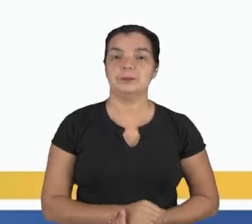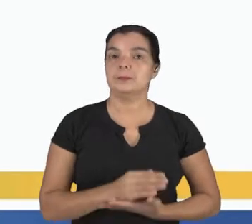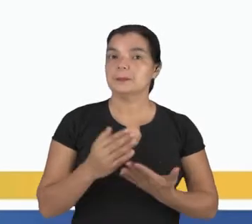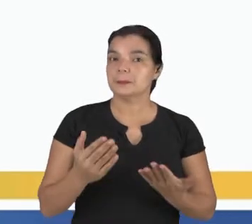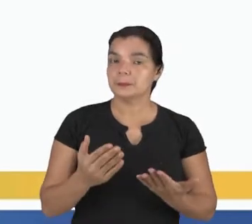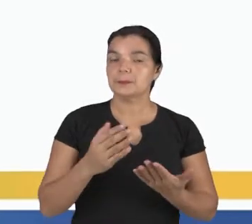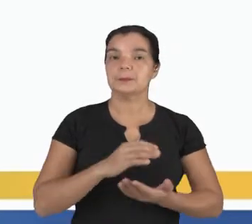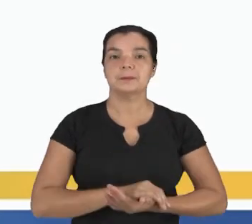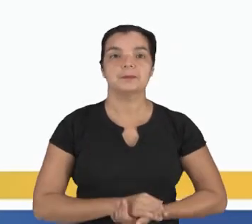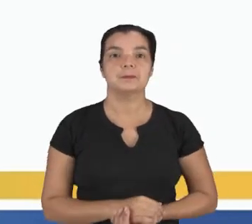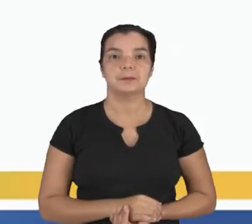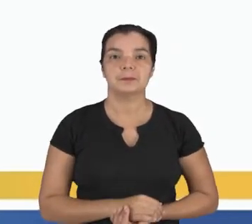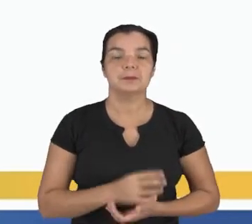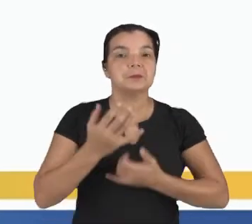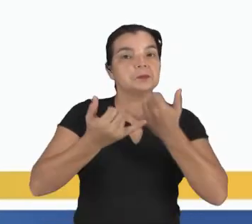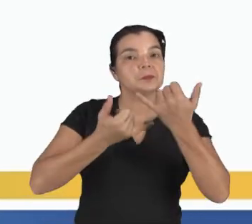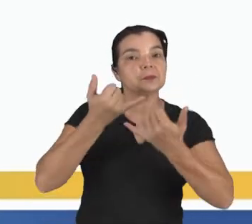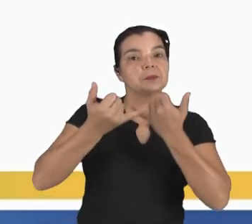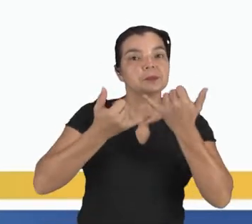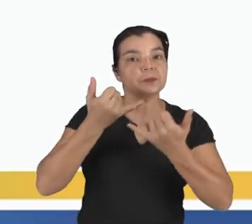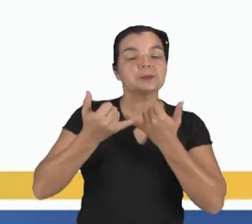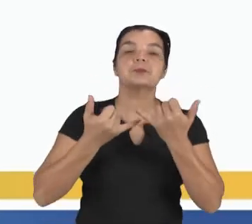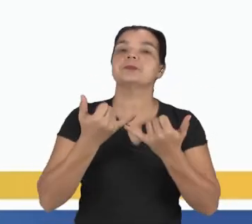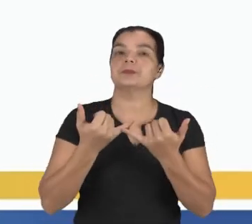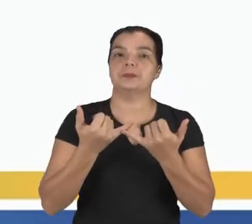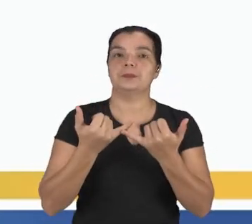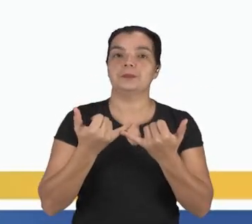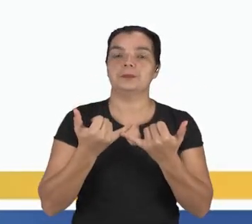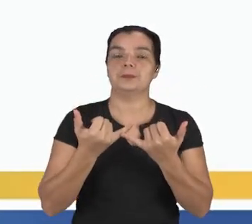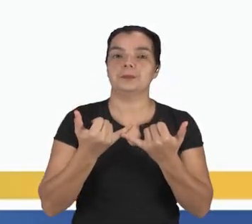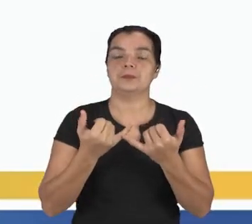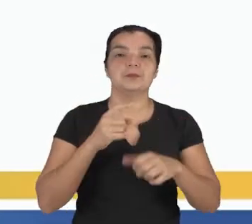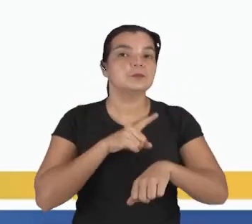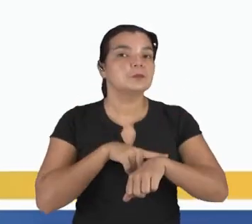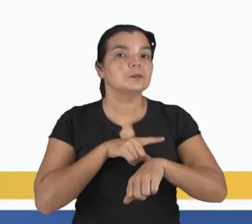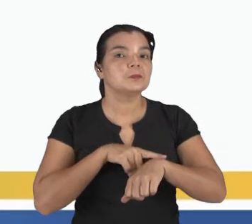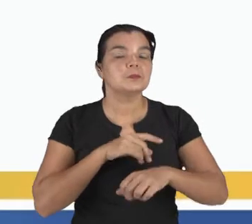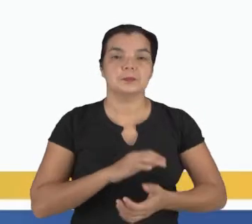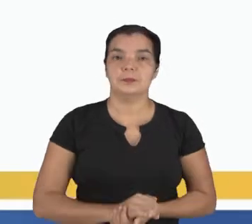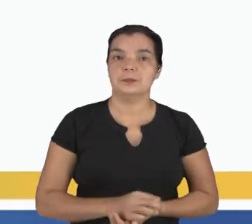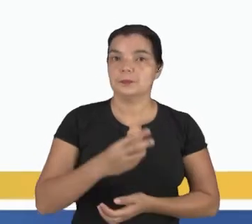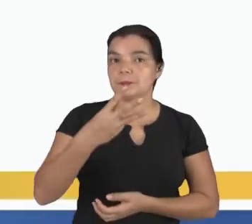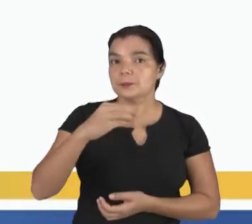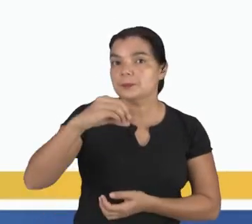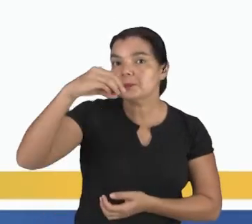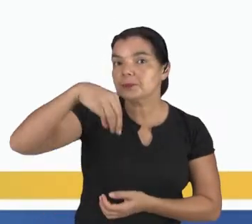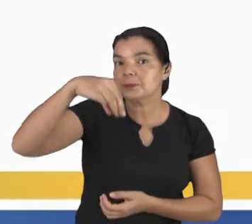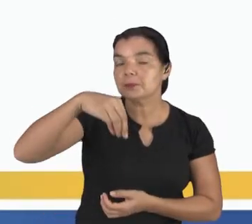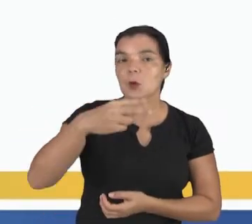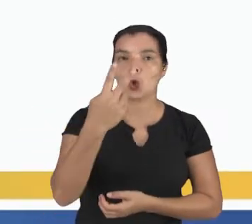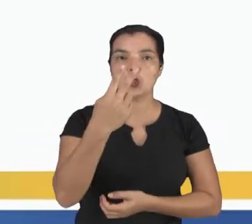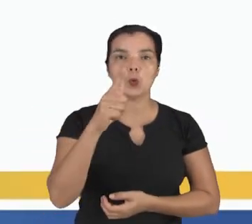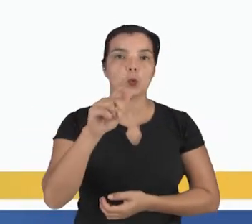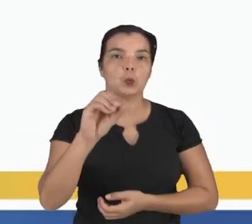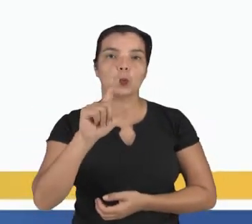Então, vamos dizer, uma brincadeira de tempo, 30 minutos ou 2